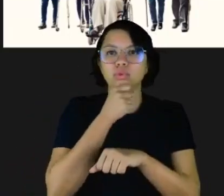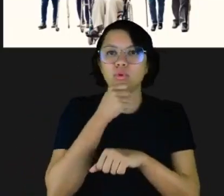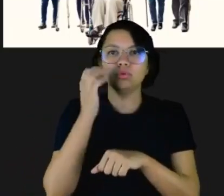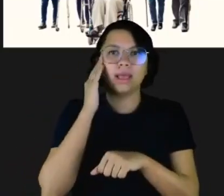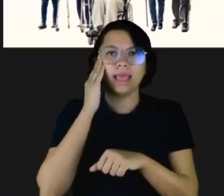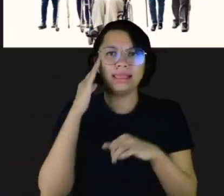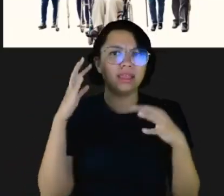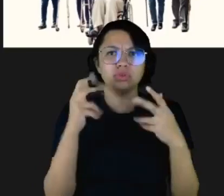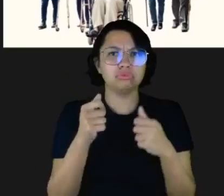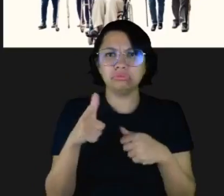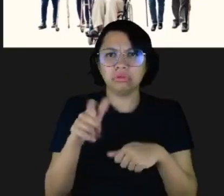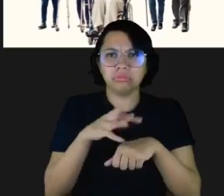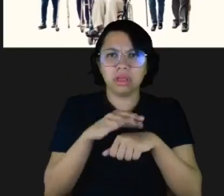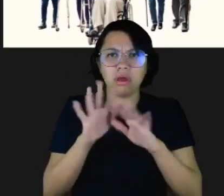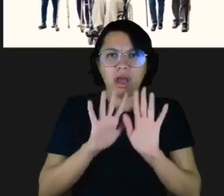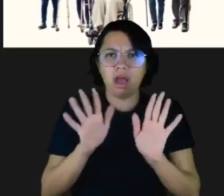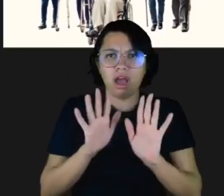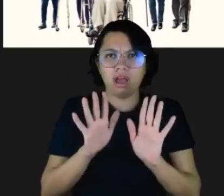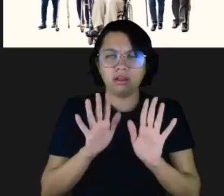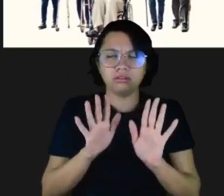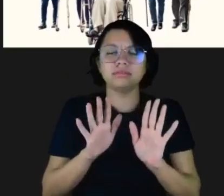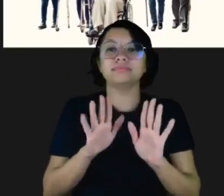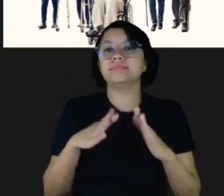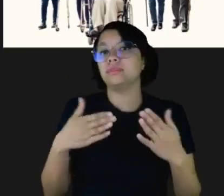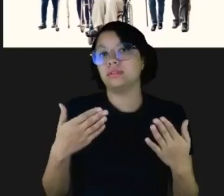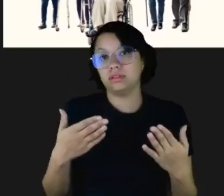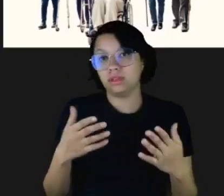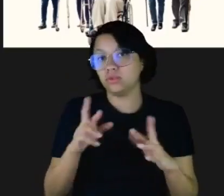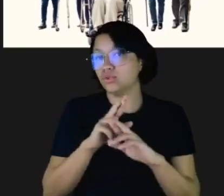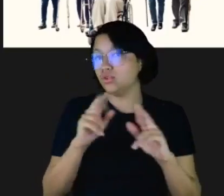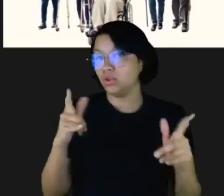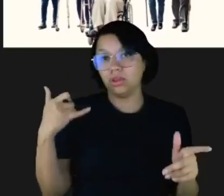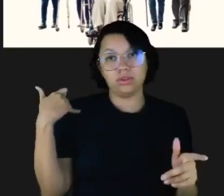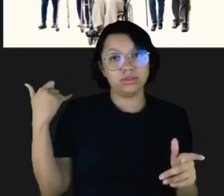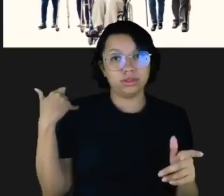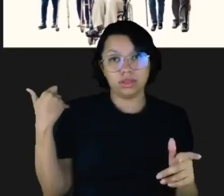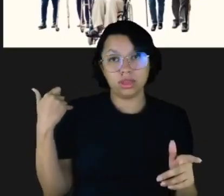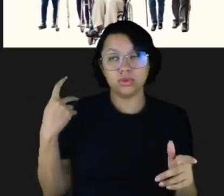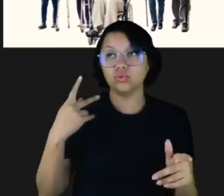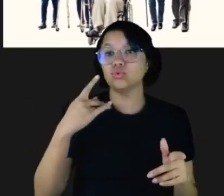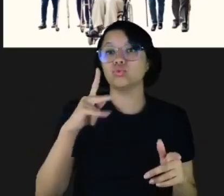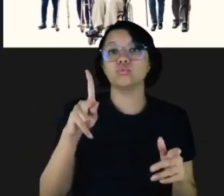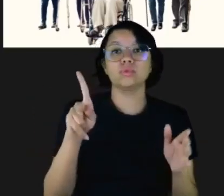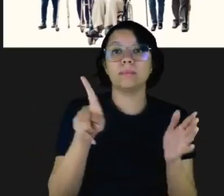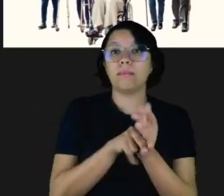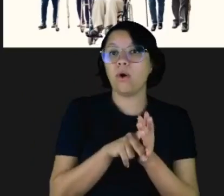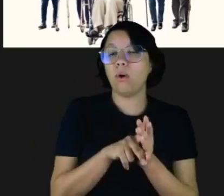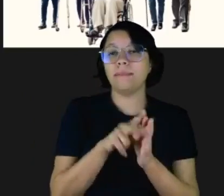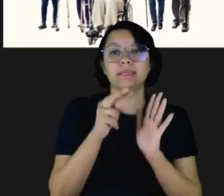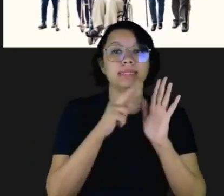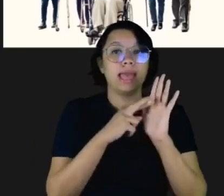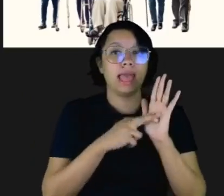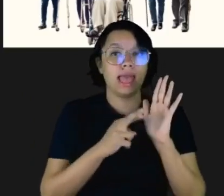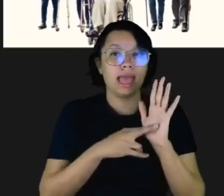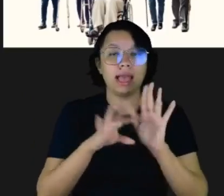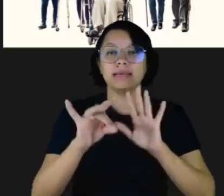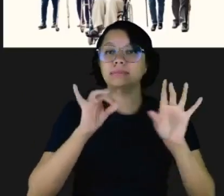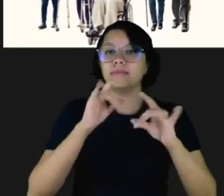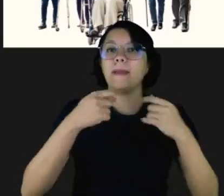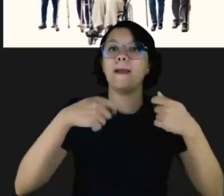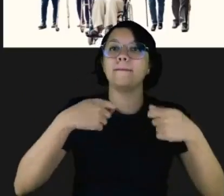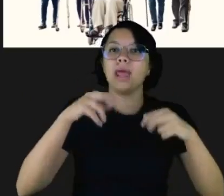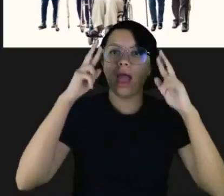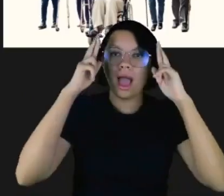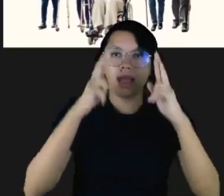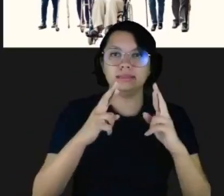lucidez, indiferente da idade, as suas próprias regras e preferências precisam ser respeitadas. E aqui